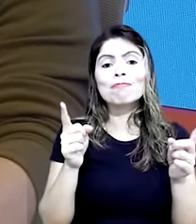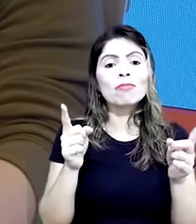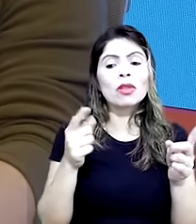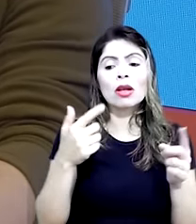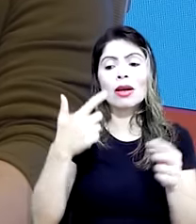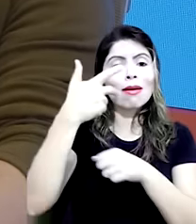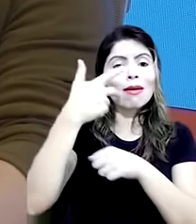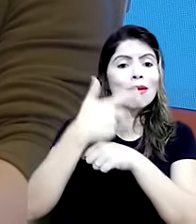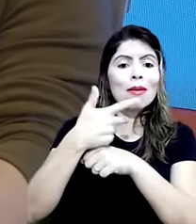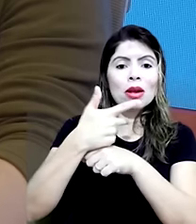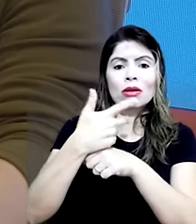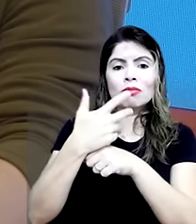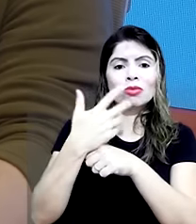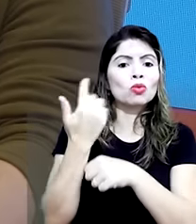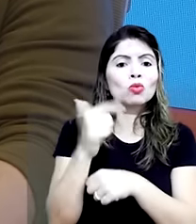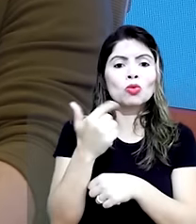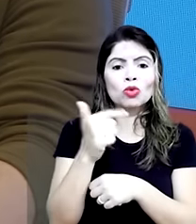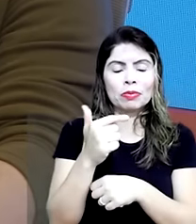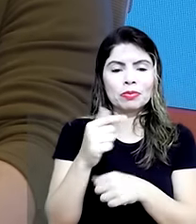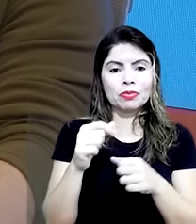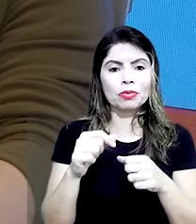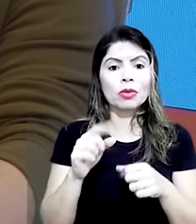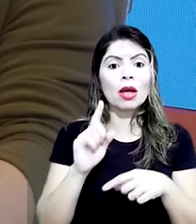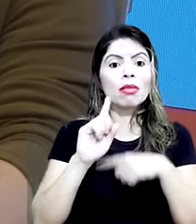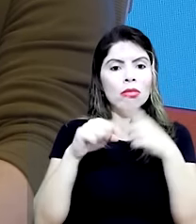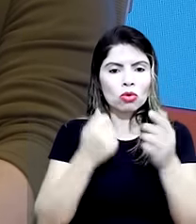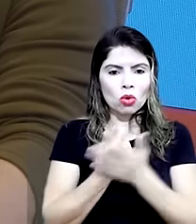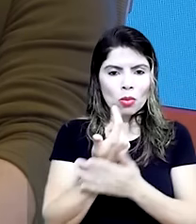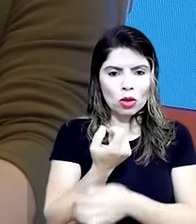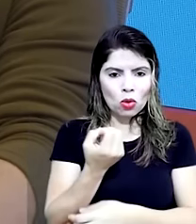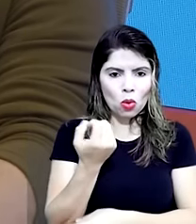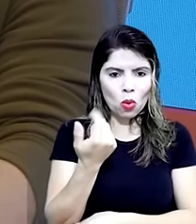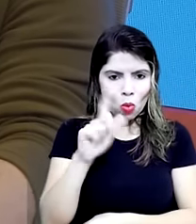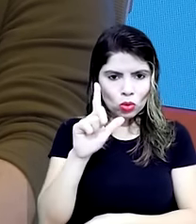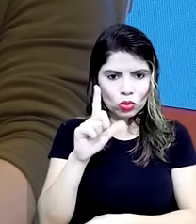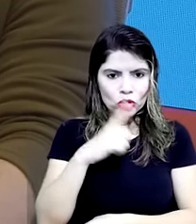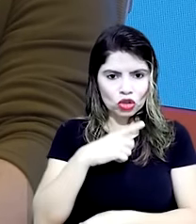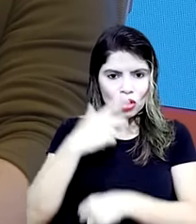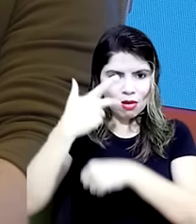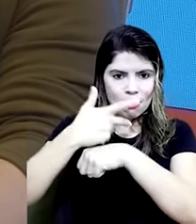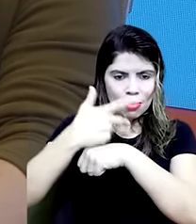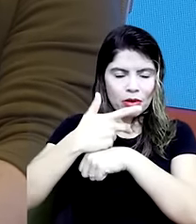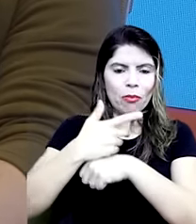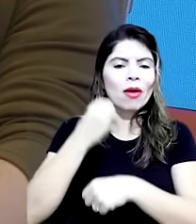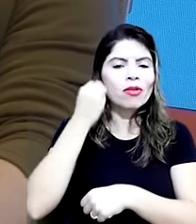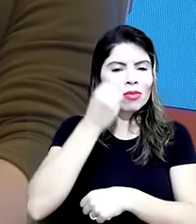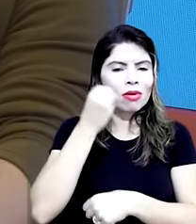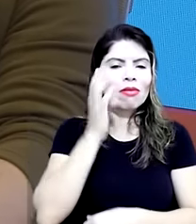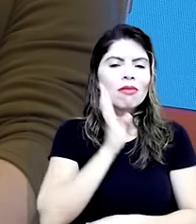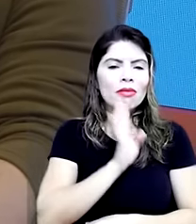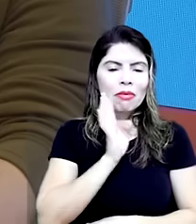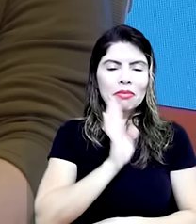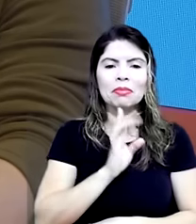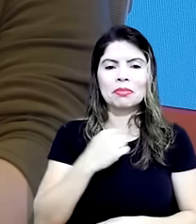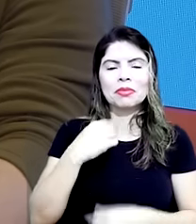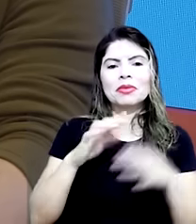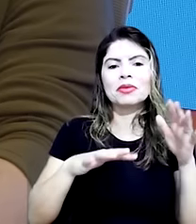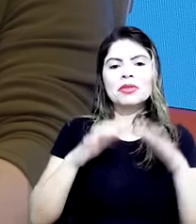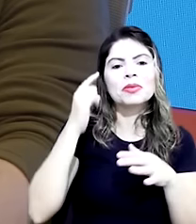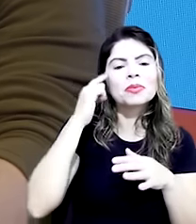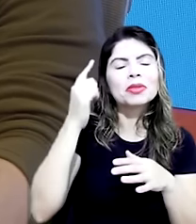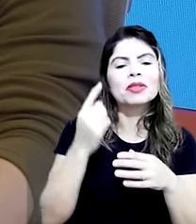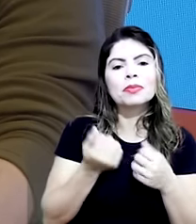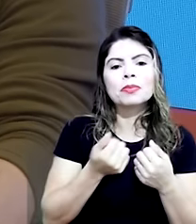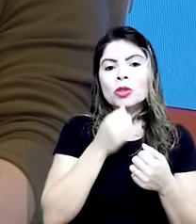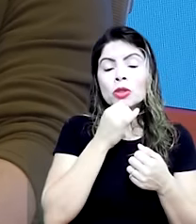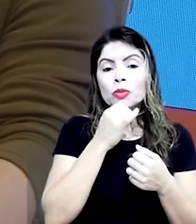câmera né mas o primeiro que eu tive com câmera já foi uma uma uma experiência muito legal e a gente pensa assim pô quanto você